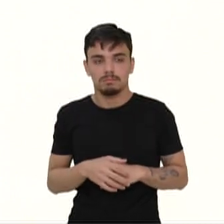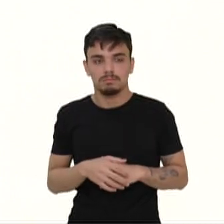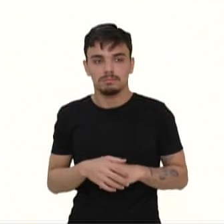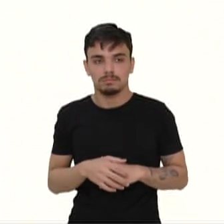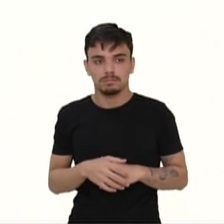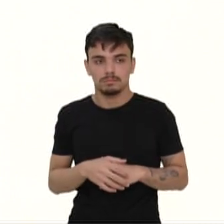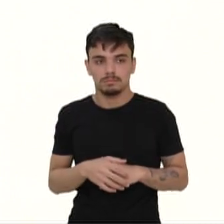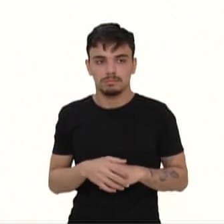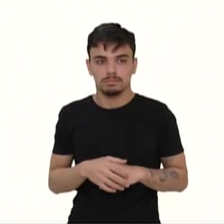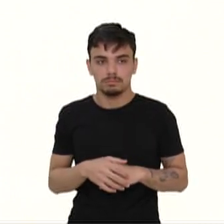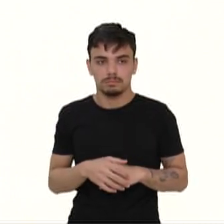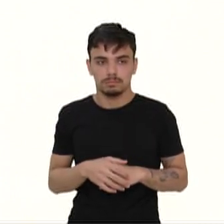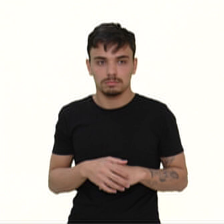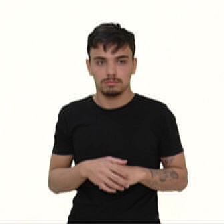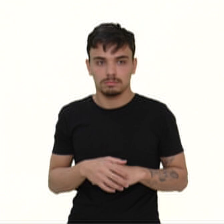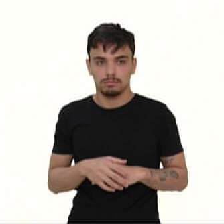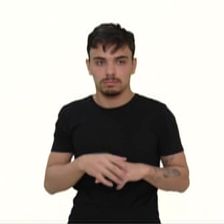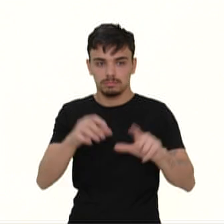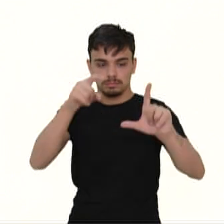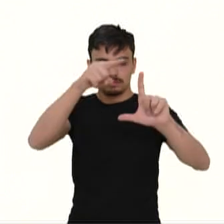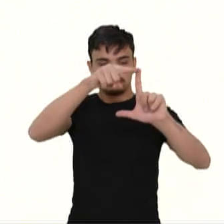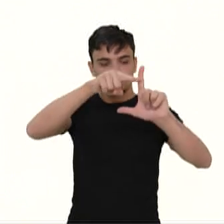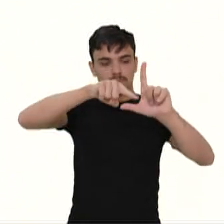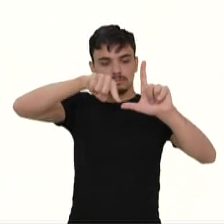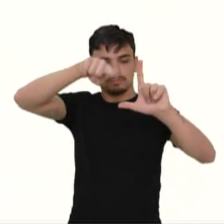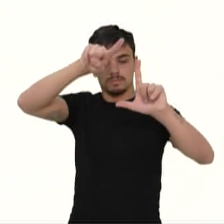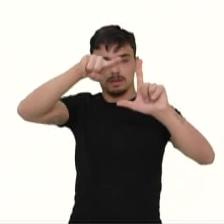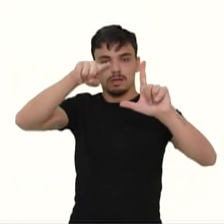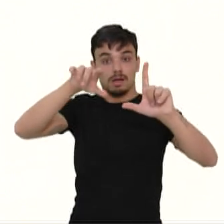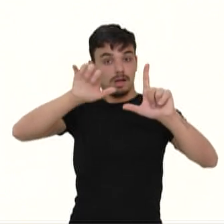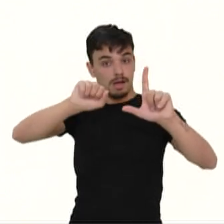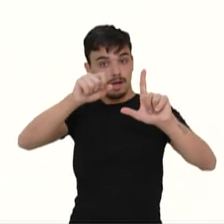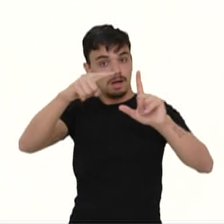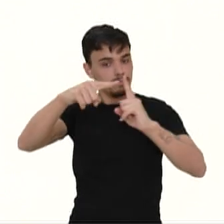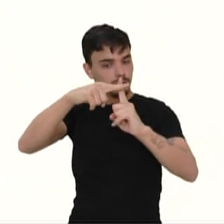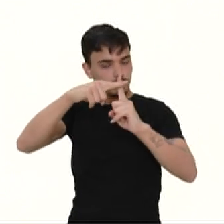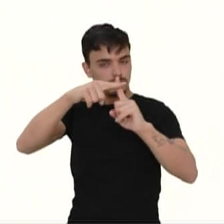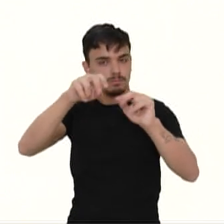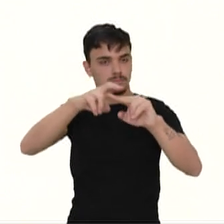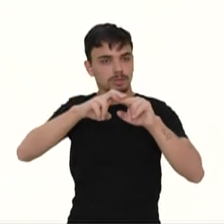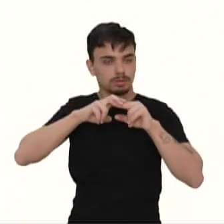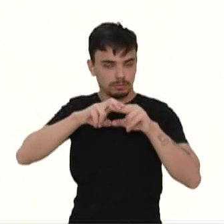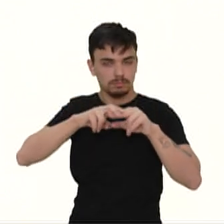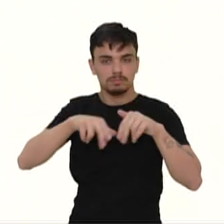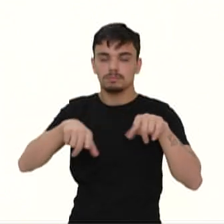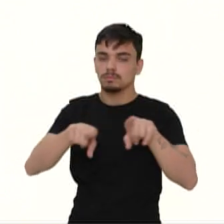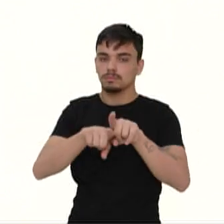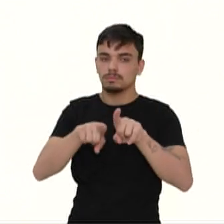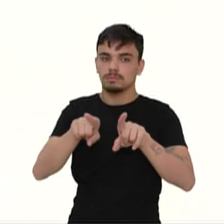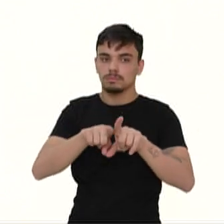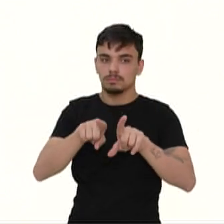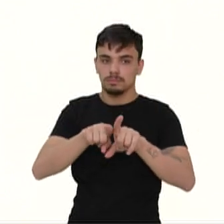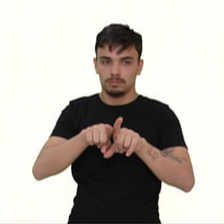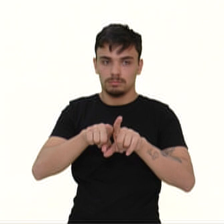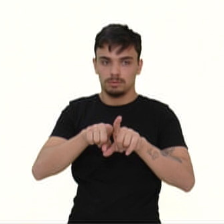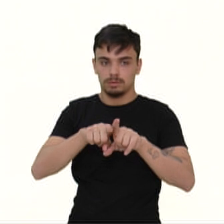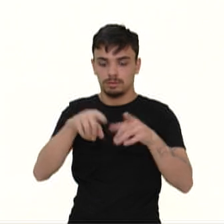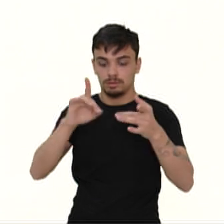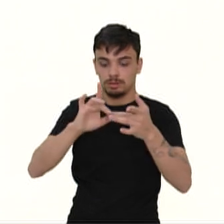Tá lá, concavidade voltada para cima, porque o A é positivo. Duas raízes reais distintas, porque o delta é